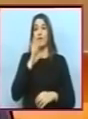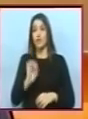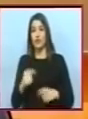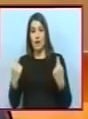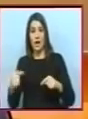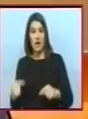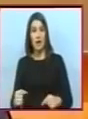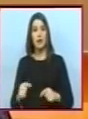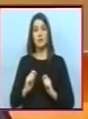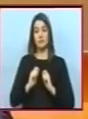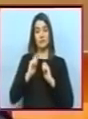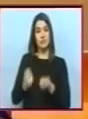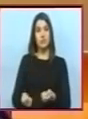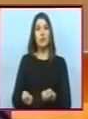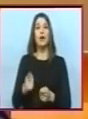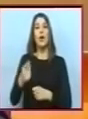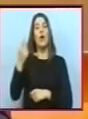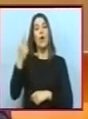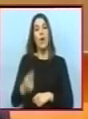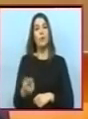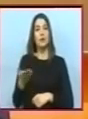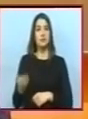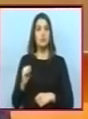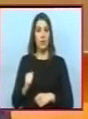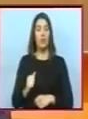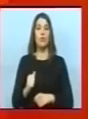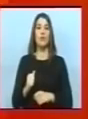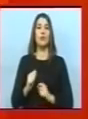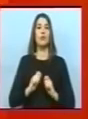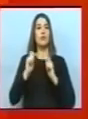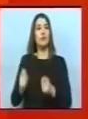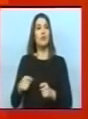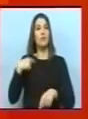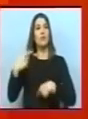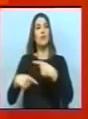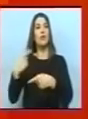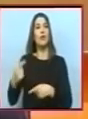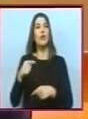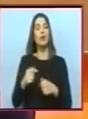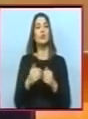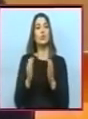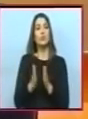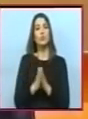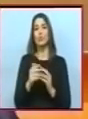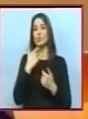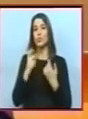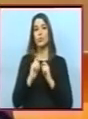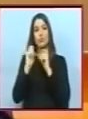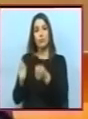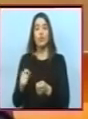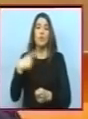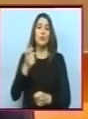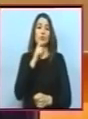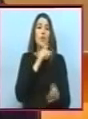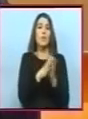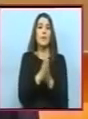cônjuge sobrevivo e descendentes, eles têm obrigatoriamente que herdar dois terços de todo o património. Depois pode beneficiar